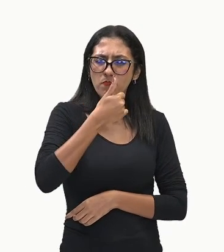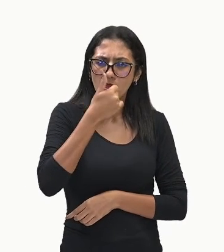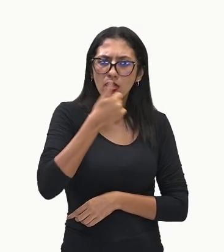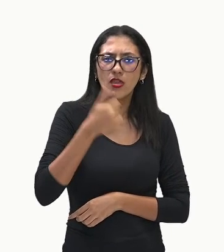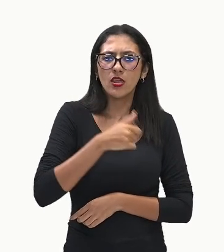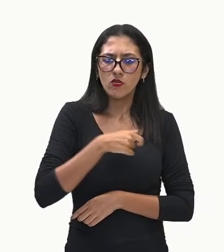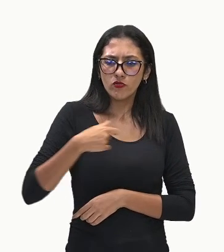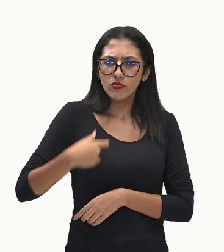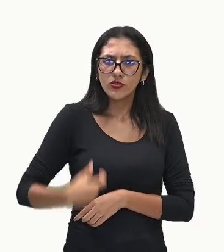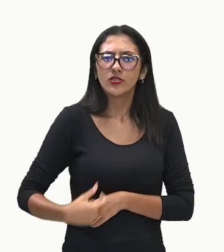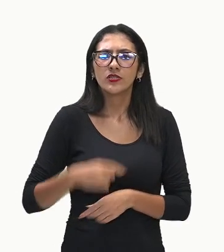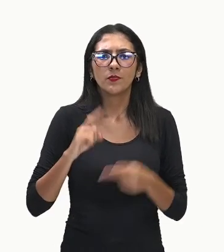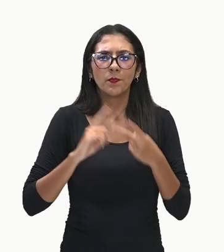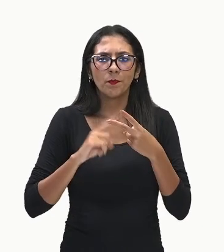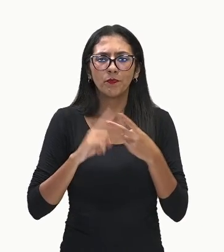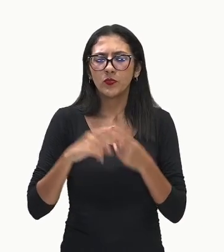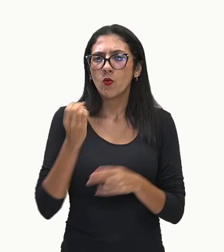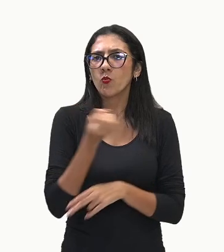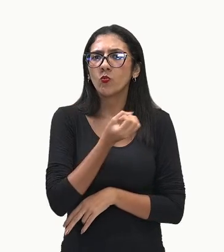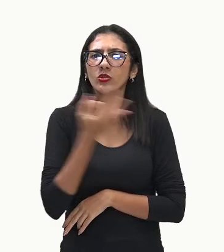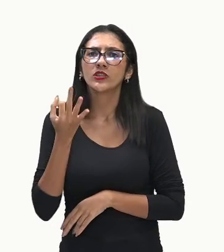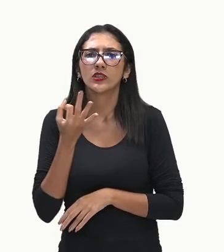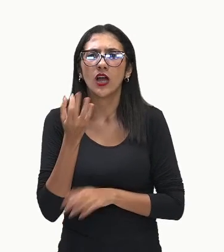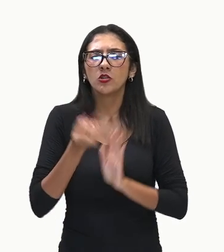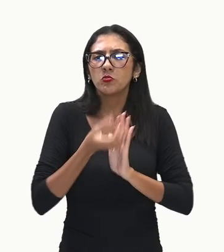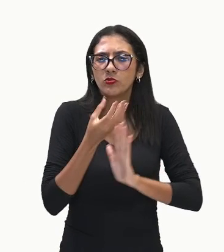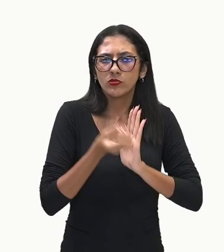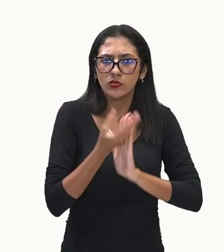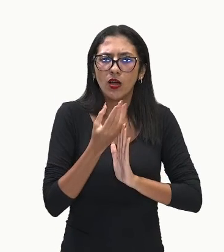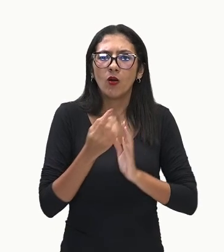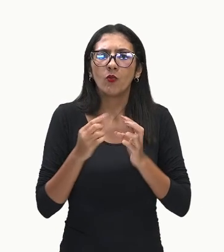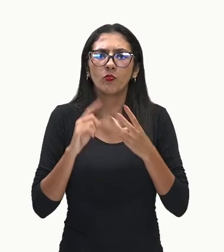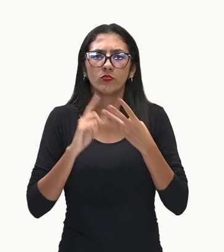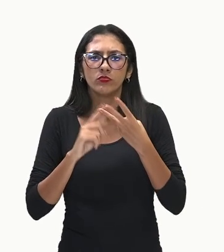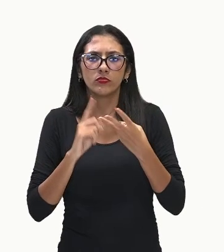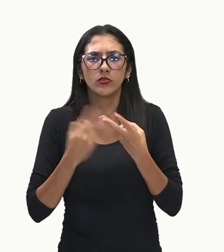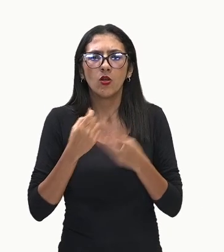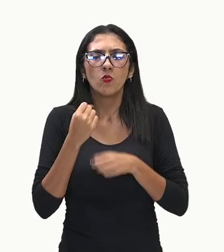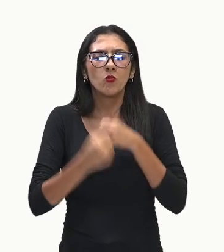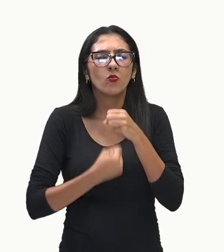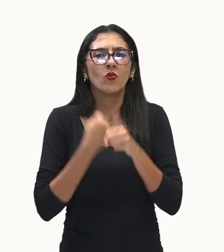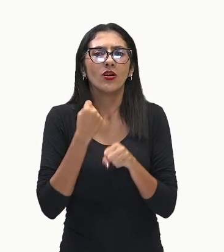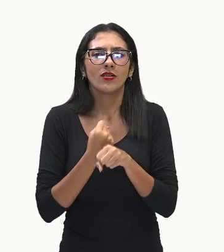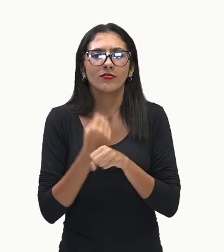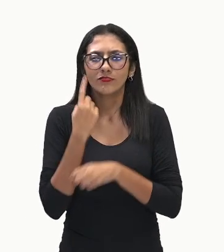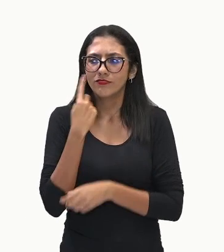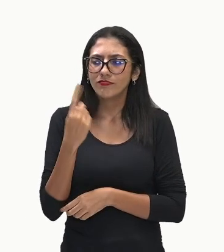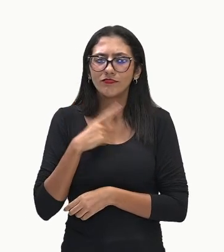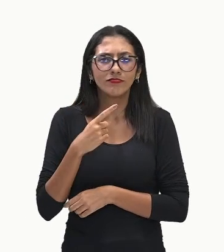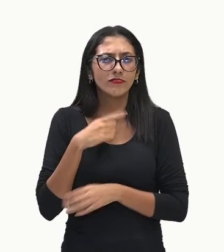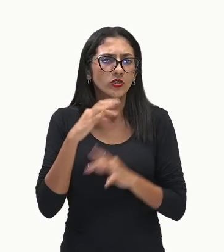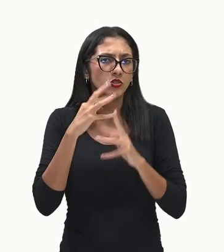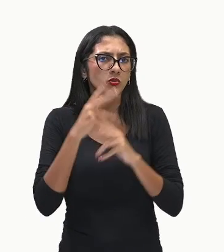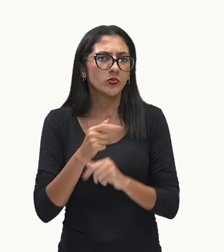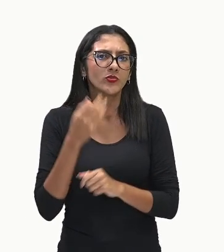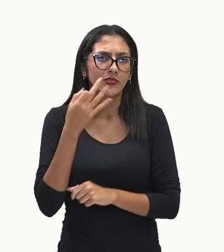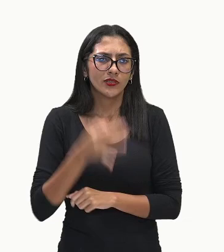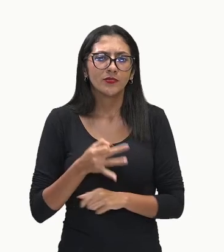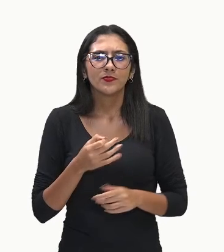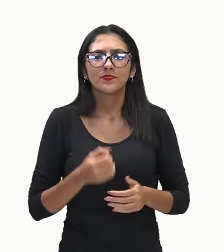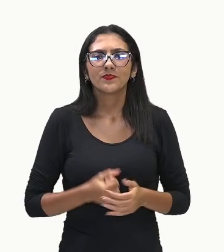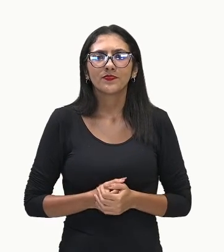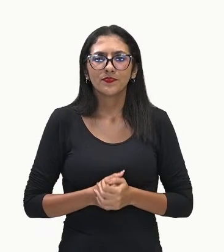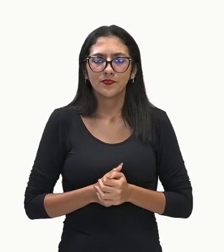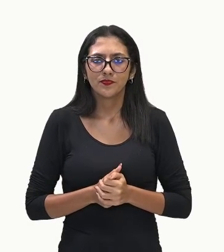a quantidade de mel produzido e o ano de referência, que é 2005. Tudo tá correto. O Brasil também ocupa o